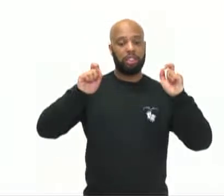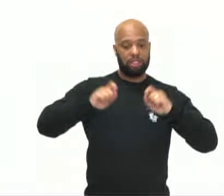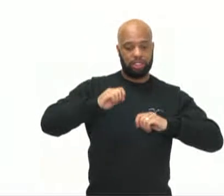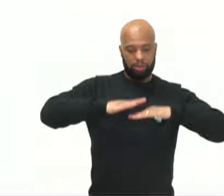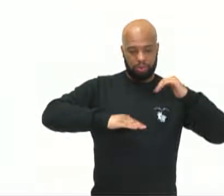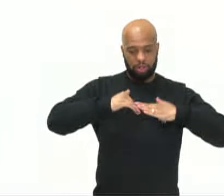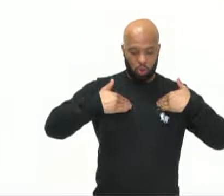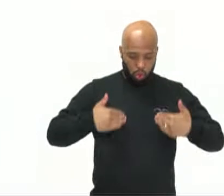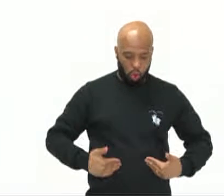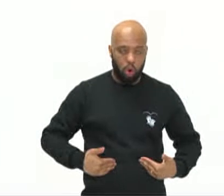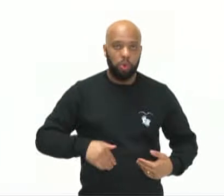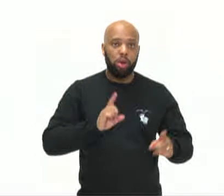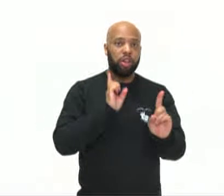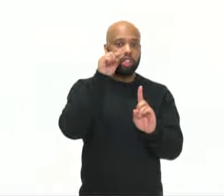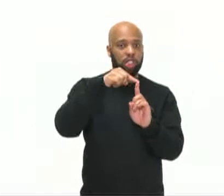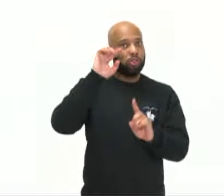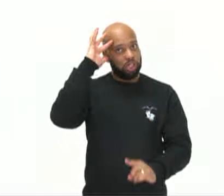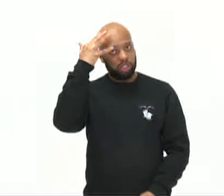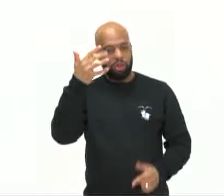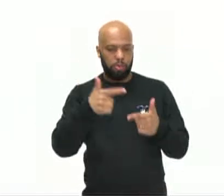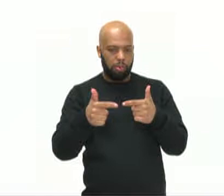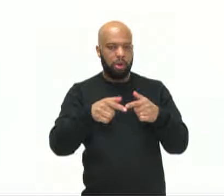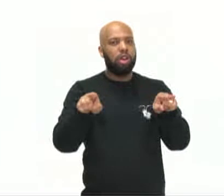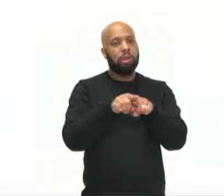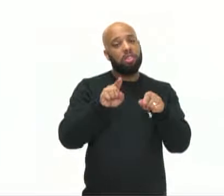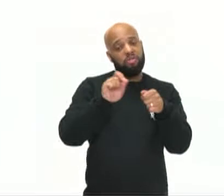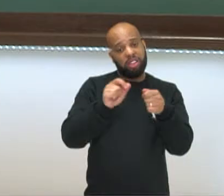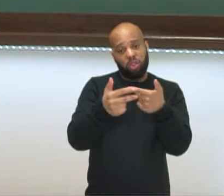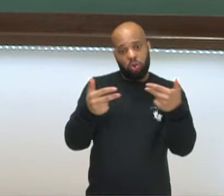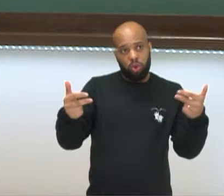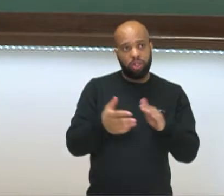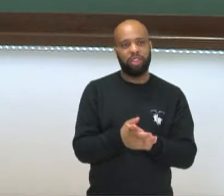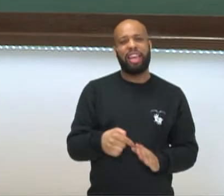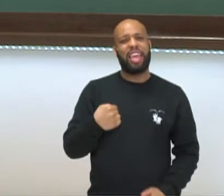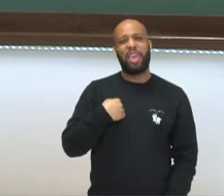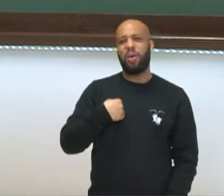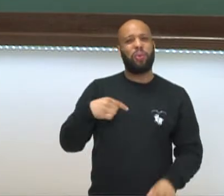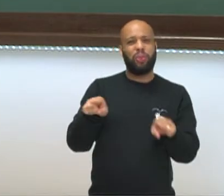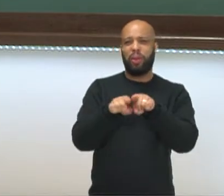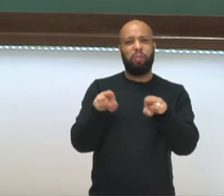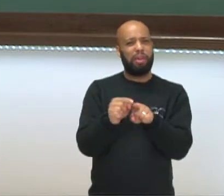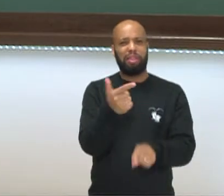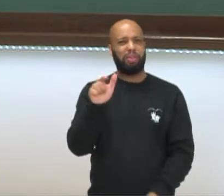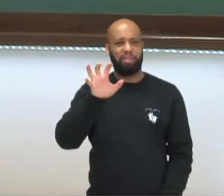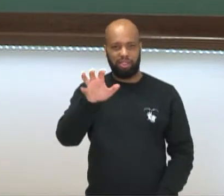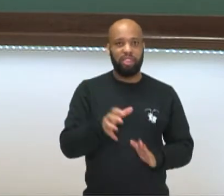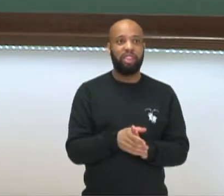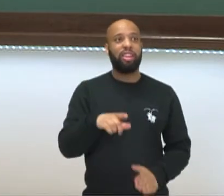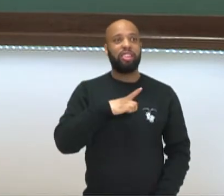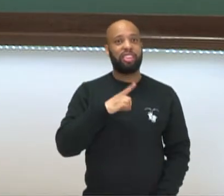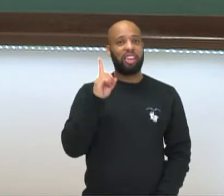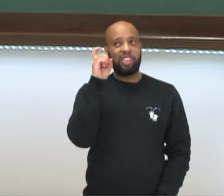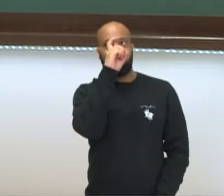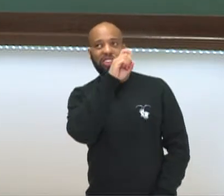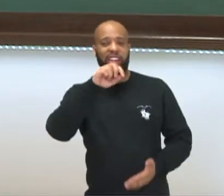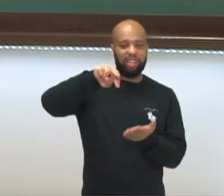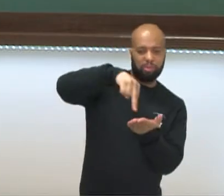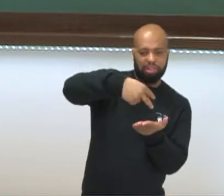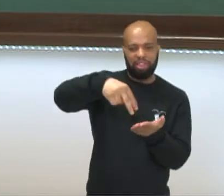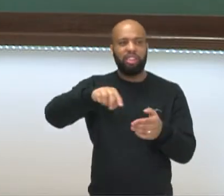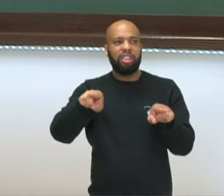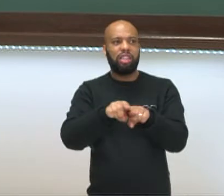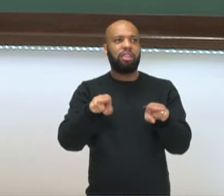o corpo com o fim de resolver problemas ou fabricar produtos. Essa eu também não tenho. Então, eu tenho dificuldade para dançar, eu